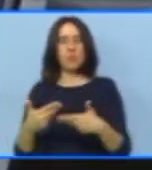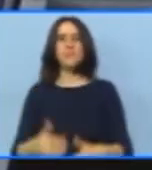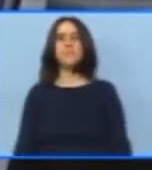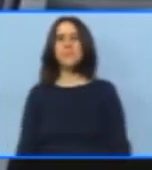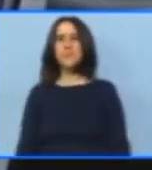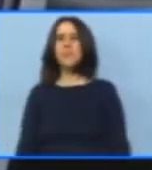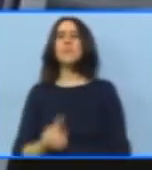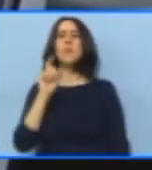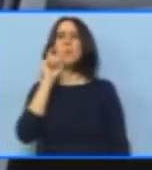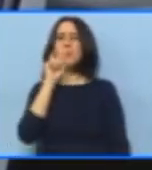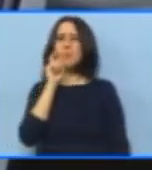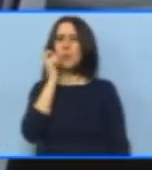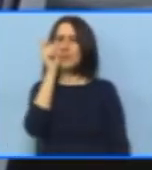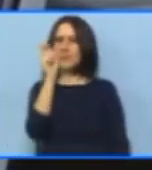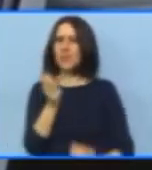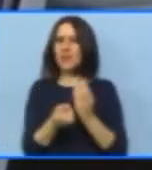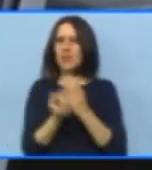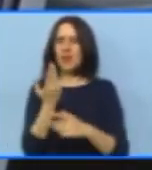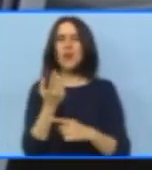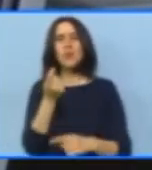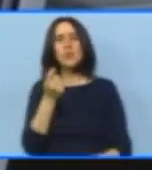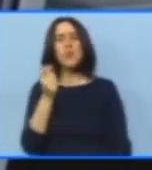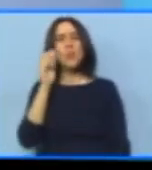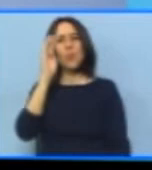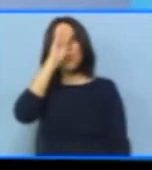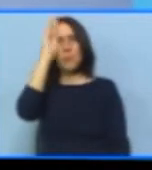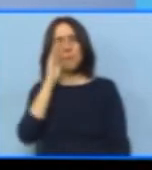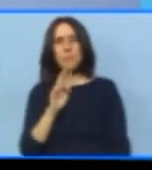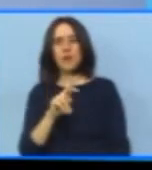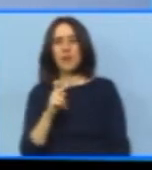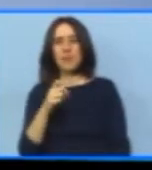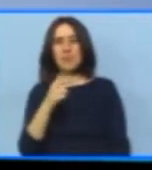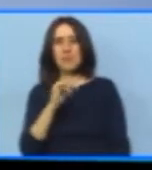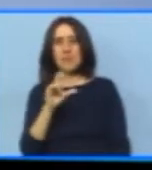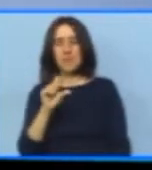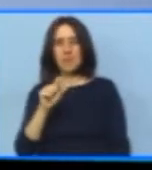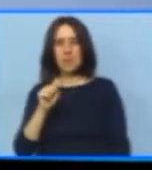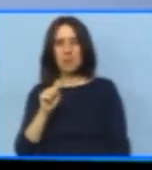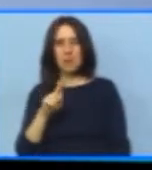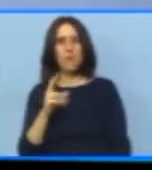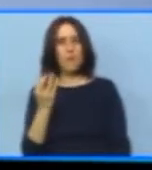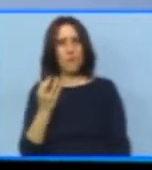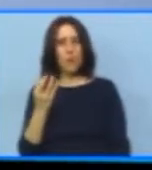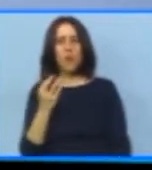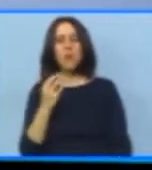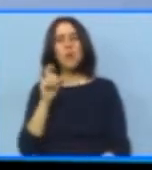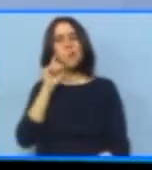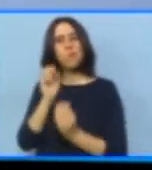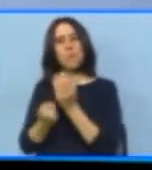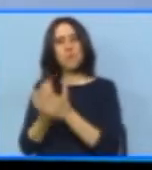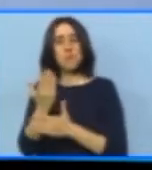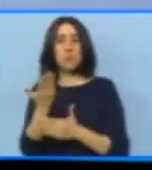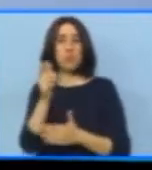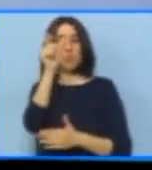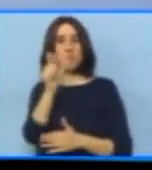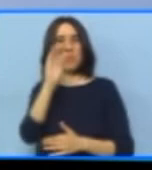alicerce ele está a criar, um pouco como o Papa Ratzinger também, em certa medida, criou alguns alicerces para surgir um Papa Francisco com esta